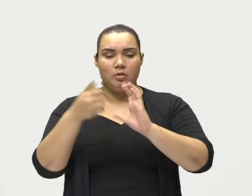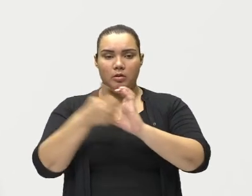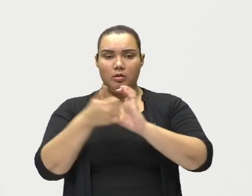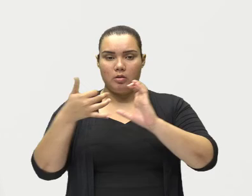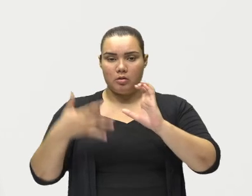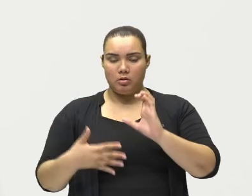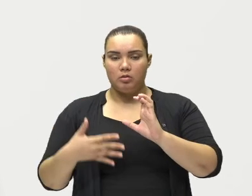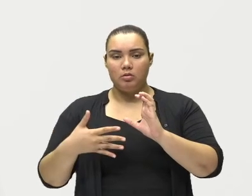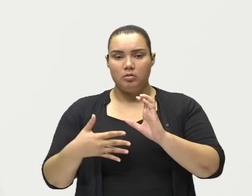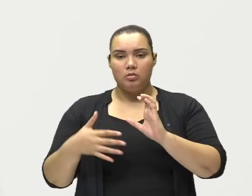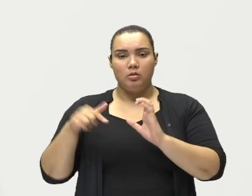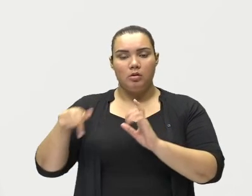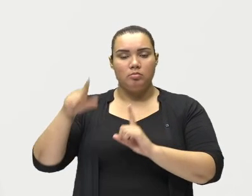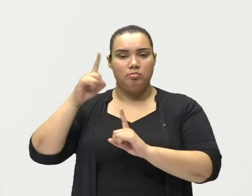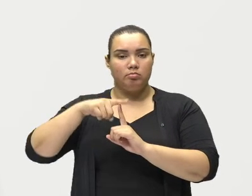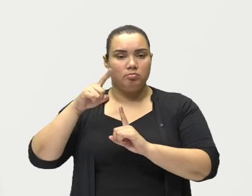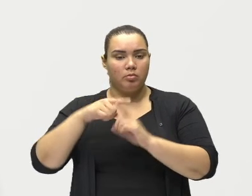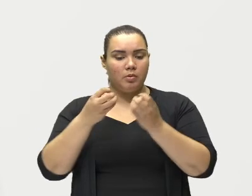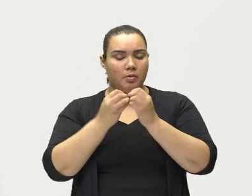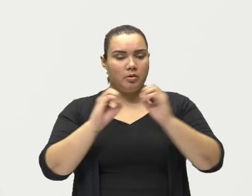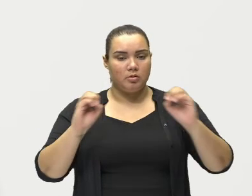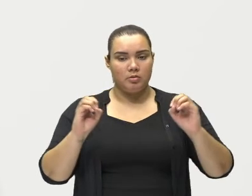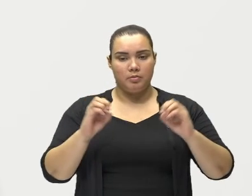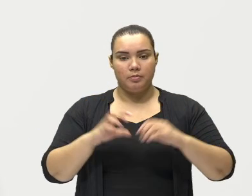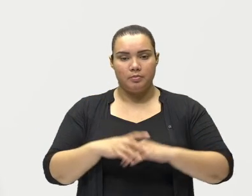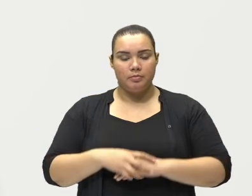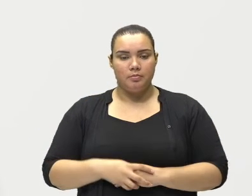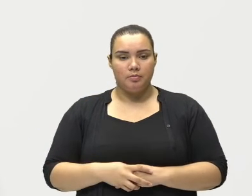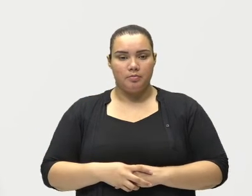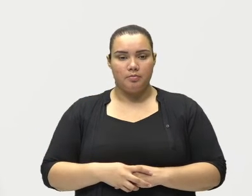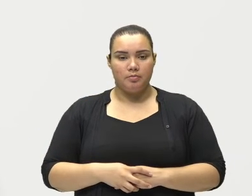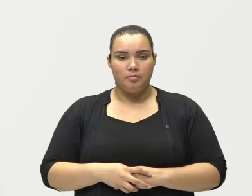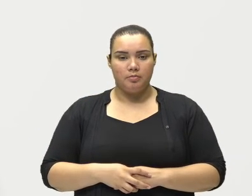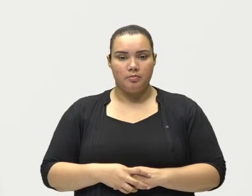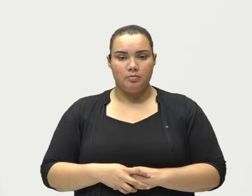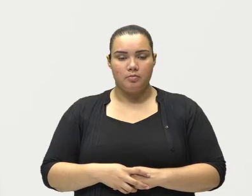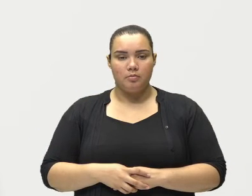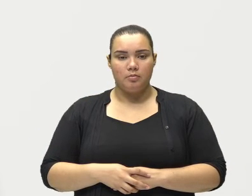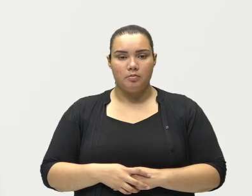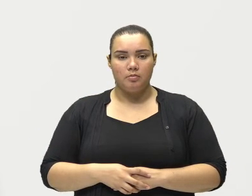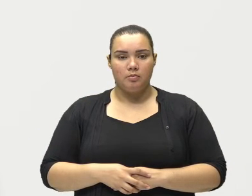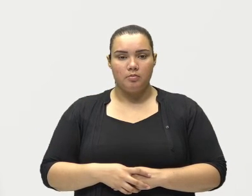características de conformidade? Olha só, temos aí, ó.